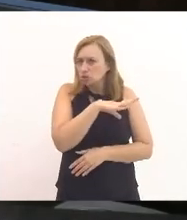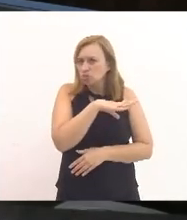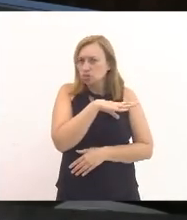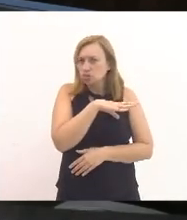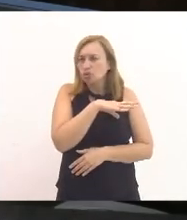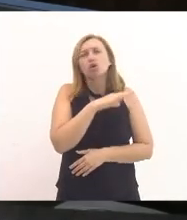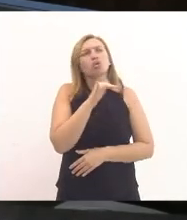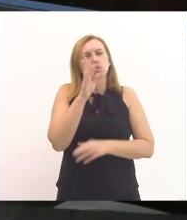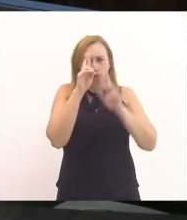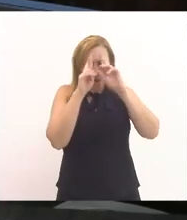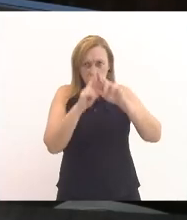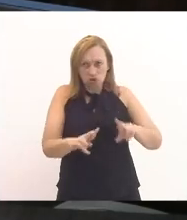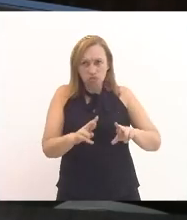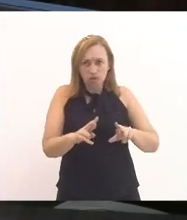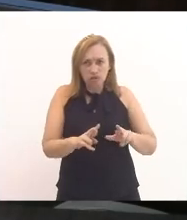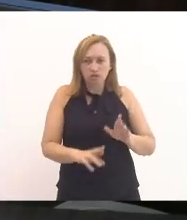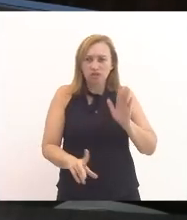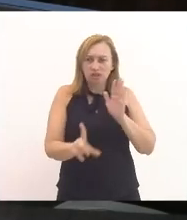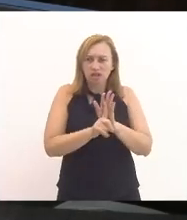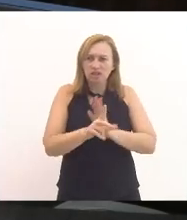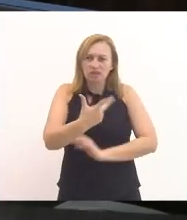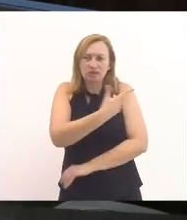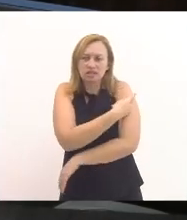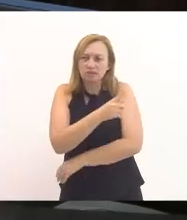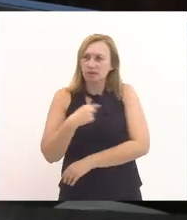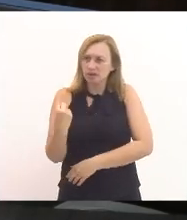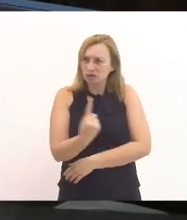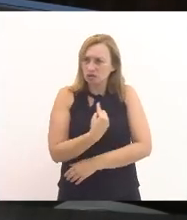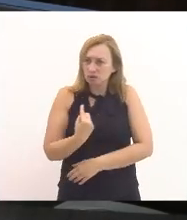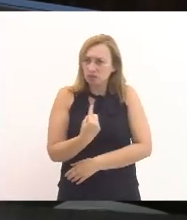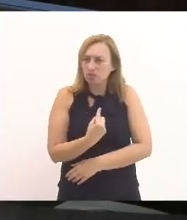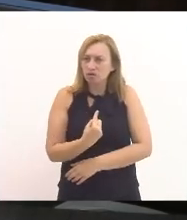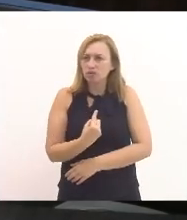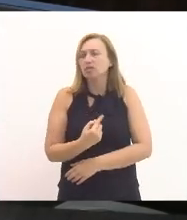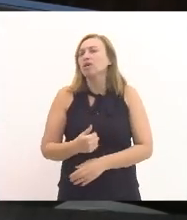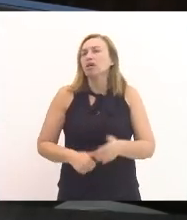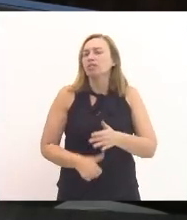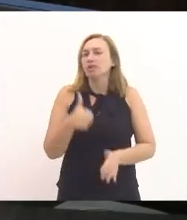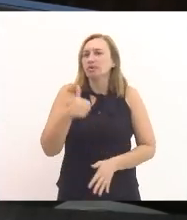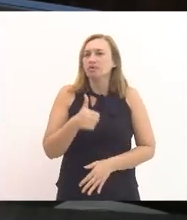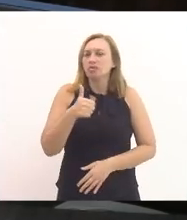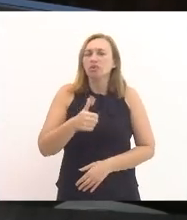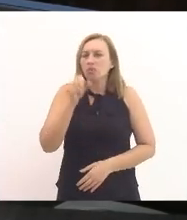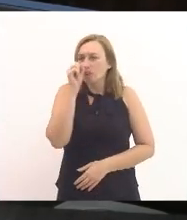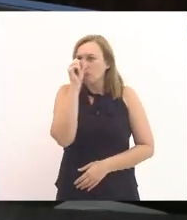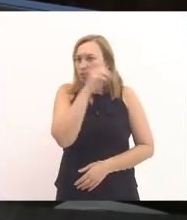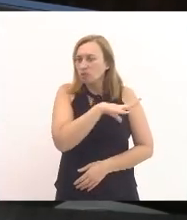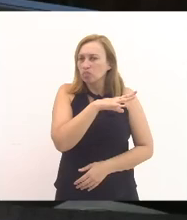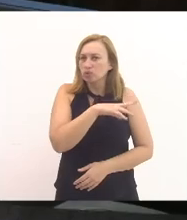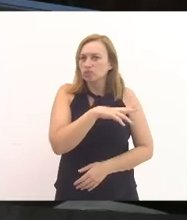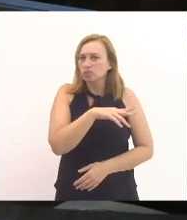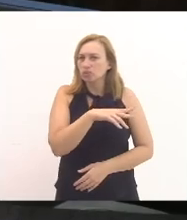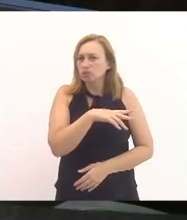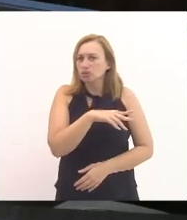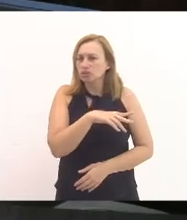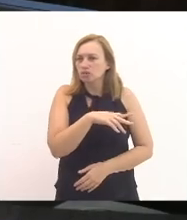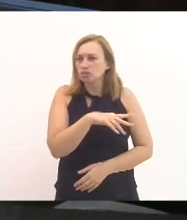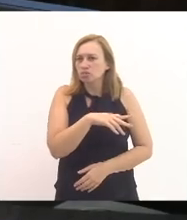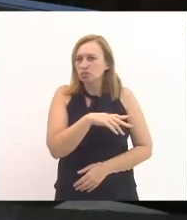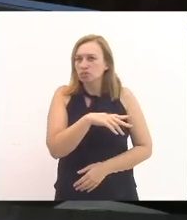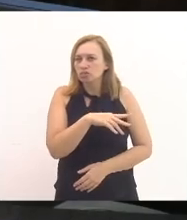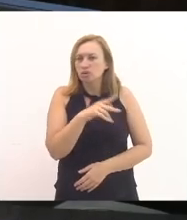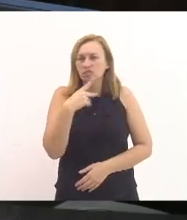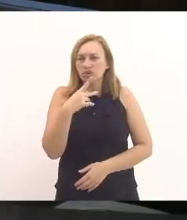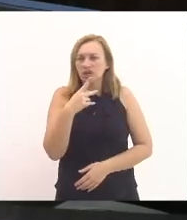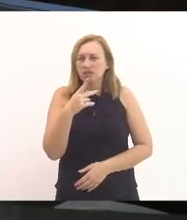Com todo o respeito quando eu fiz a lei de vacina para gente que graças a Deus nós vamos acionar o primeiro eu achei um absurdo o cara tá na não